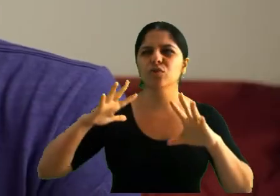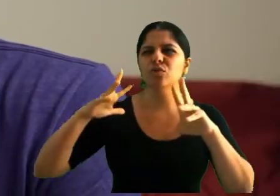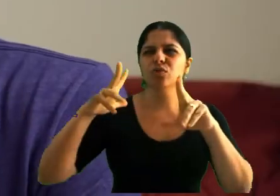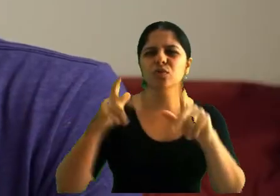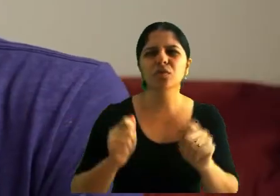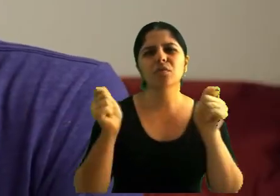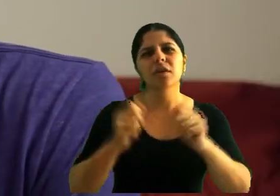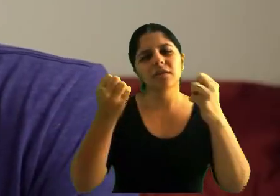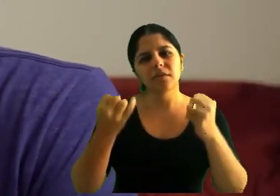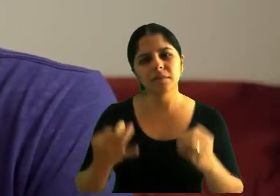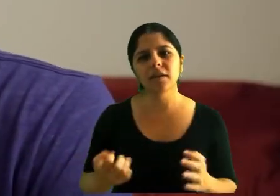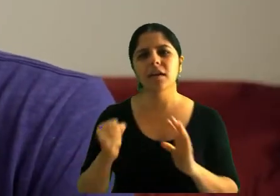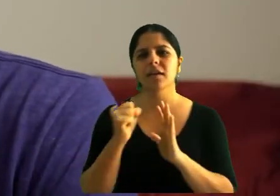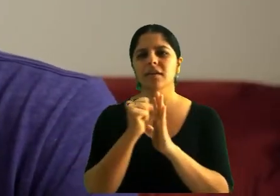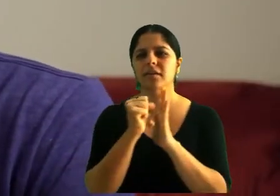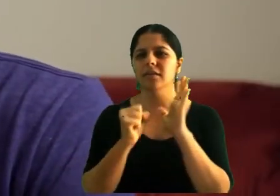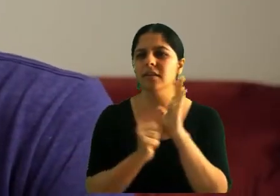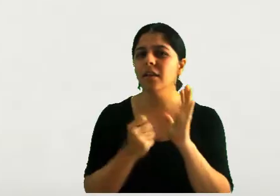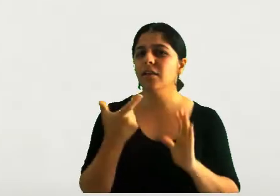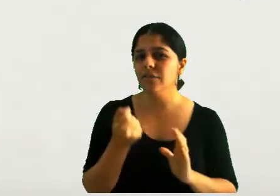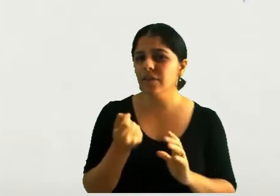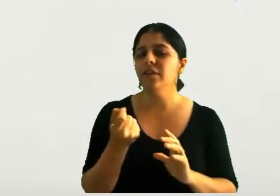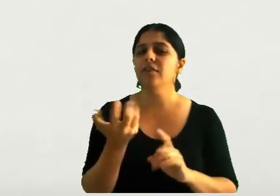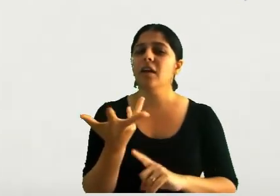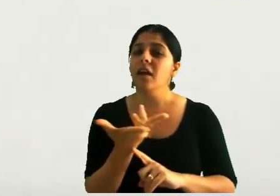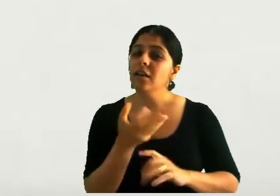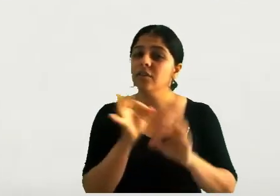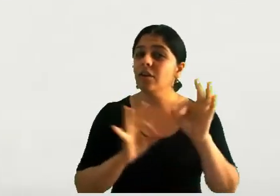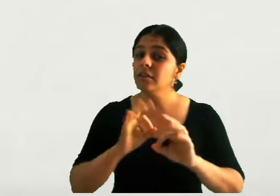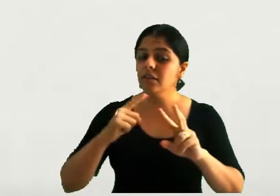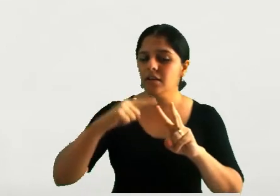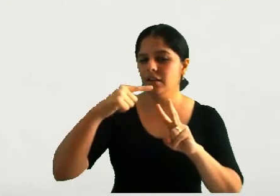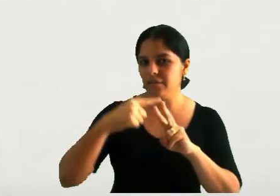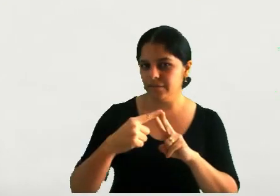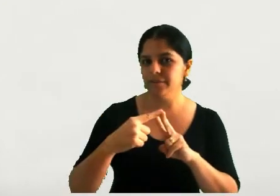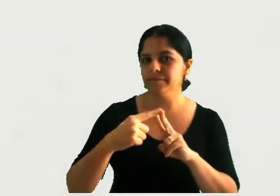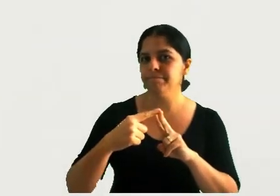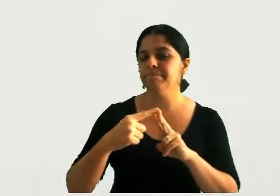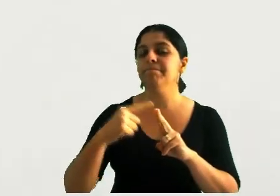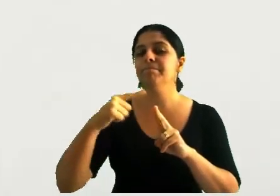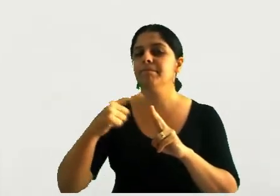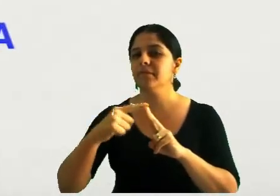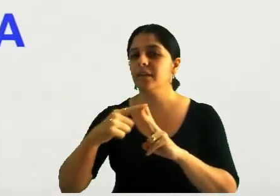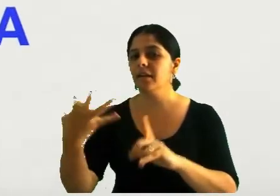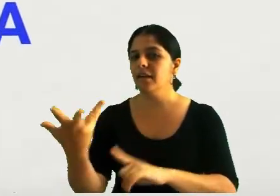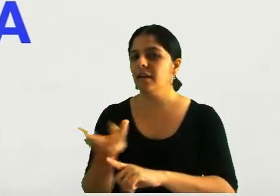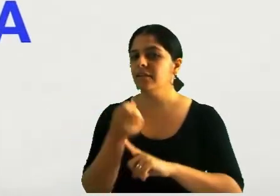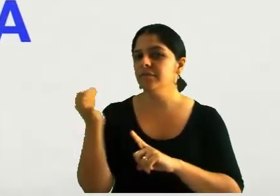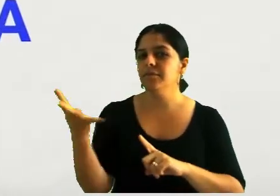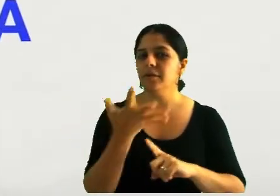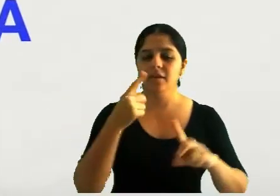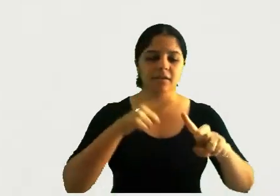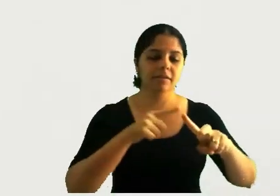De modo geral, pode-se dizer que durante o século XX, a arte se dividiu em dois grandes momentos, chamados de